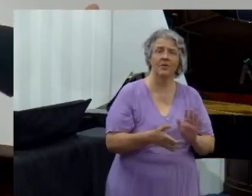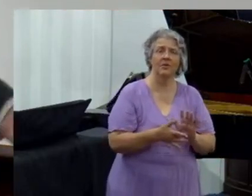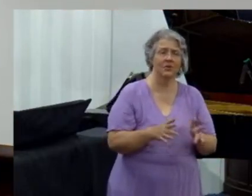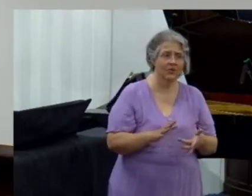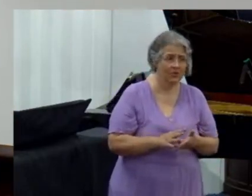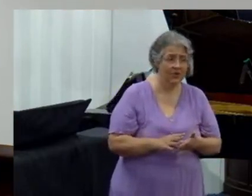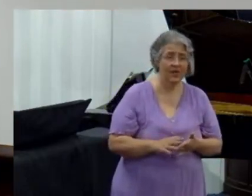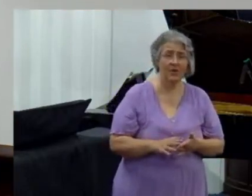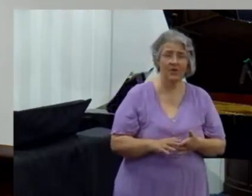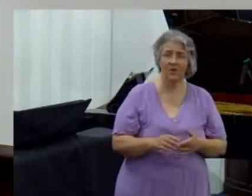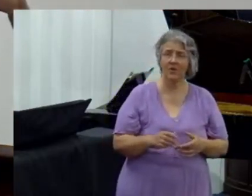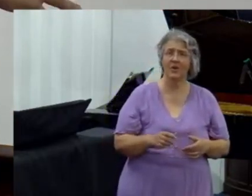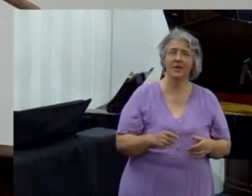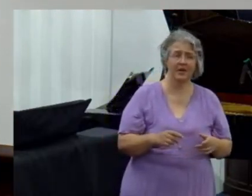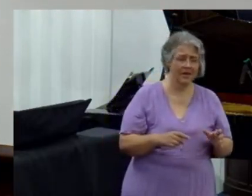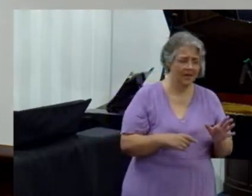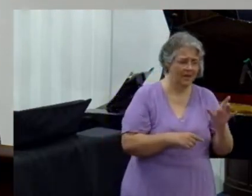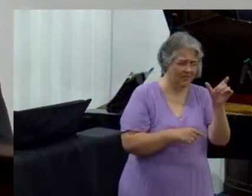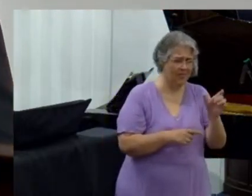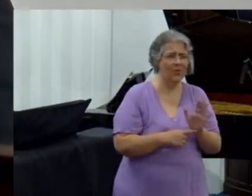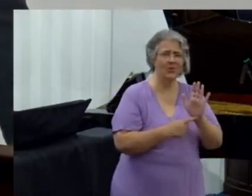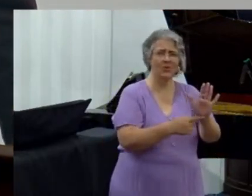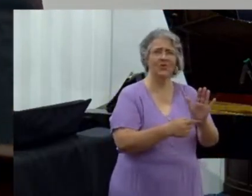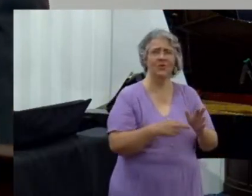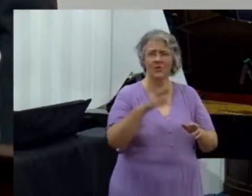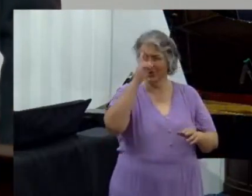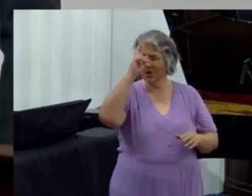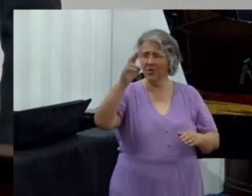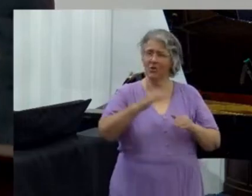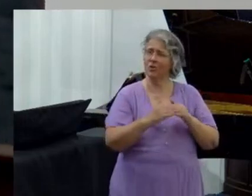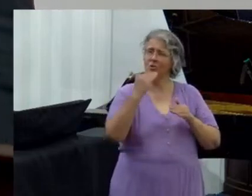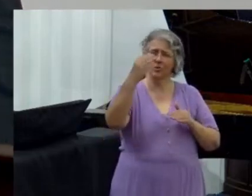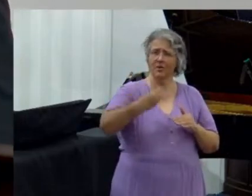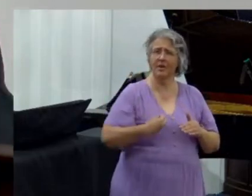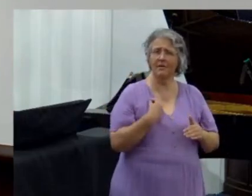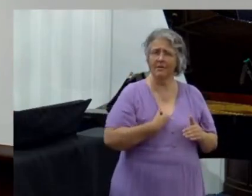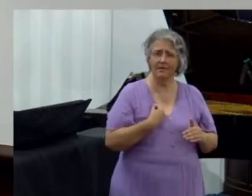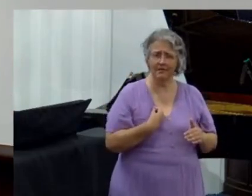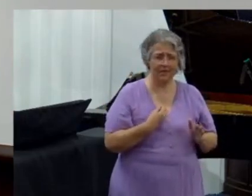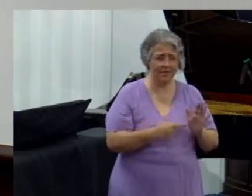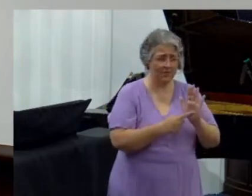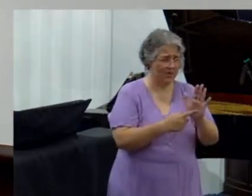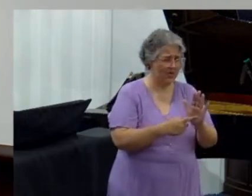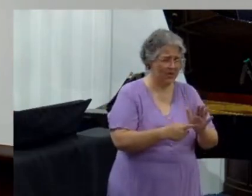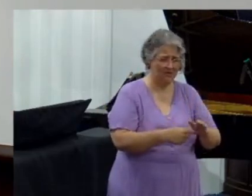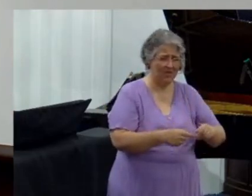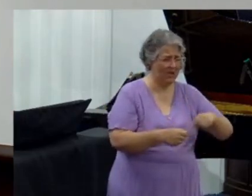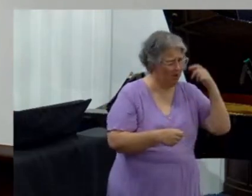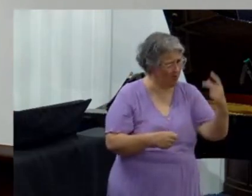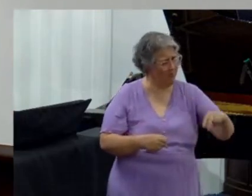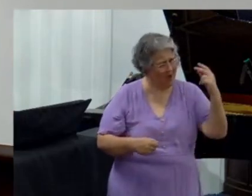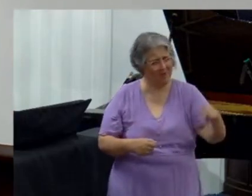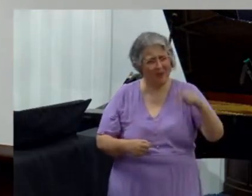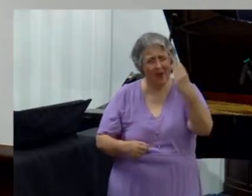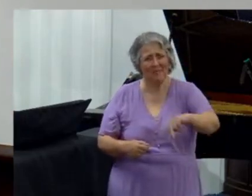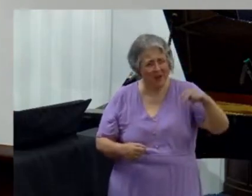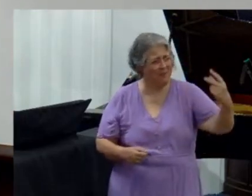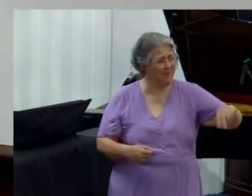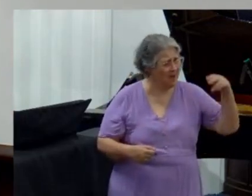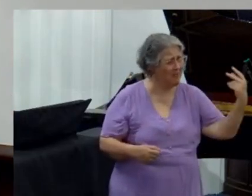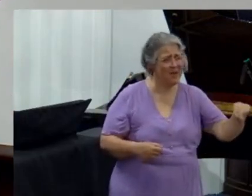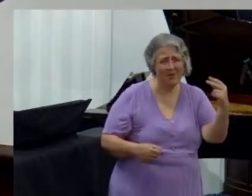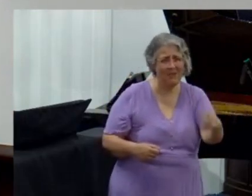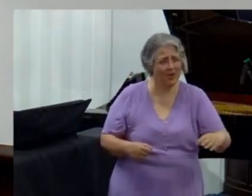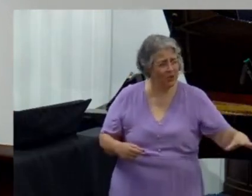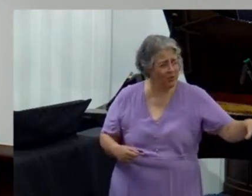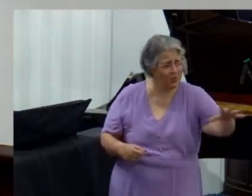a vida humana, e começa a expulsar aqueles comerciantes, virar a mesa de cambistas,